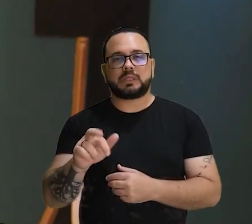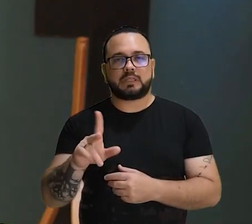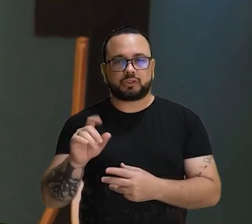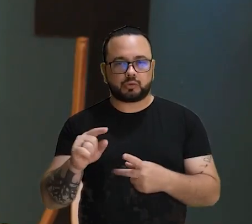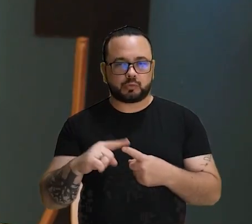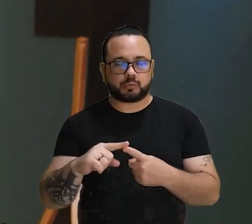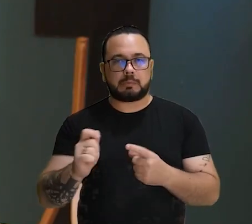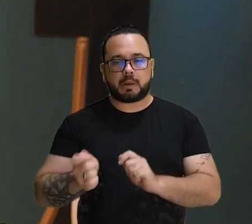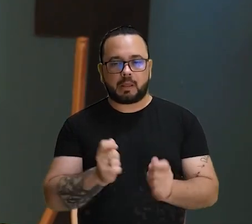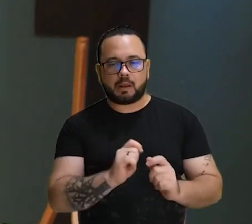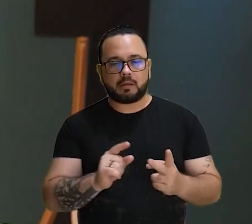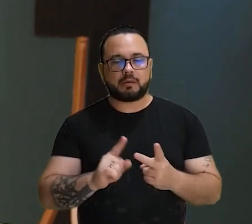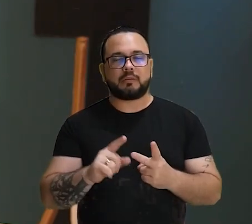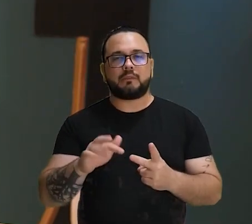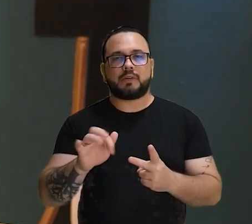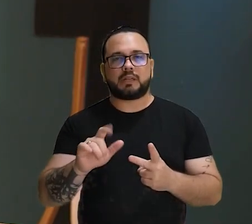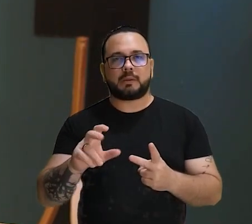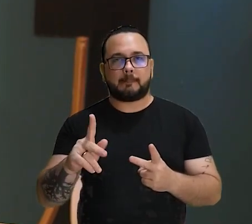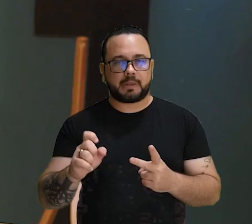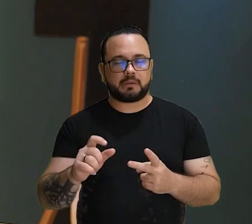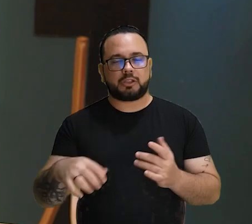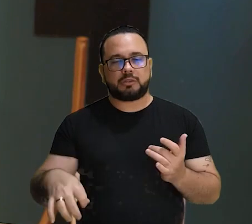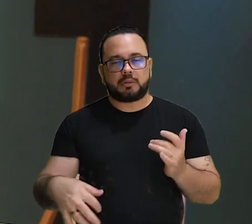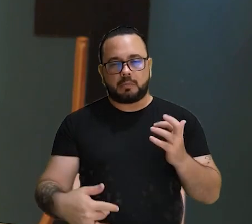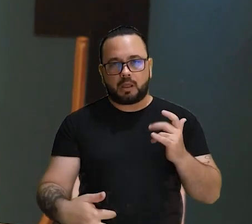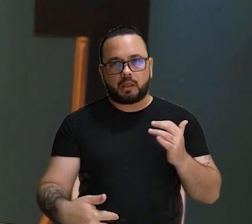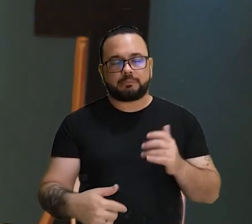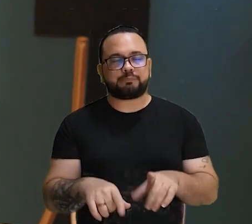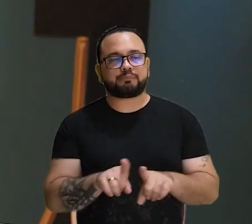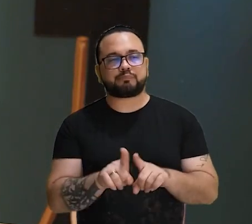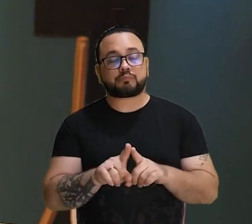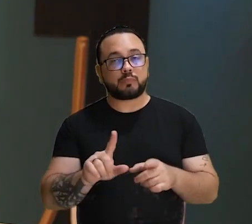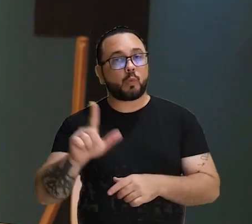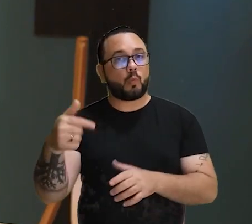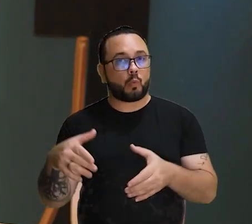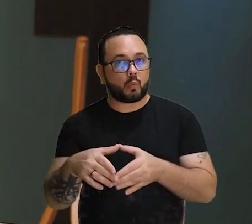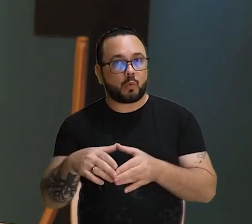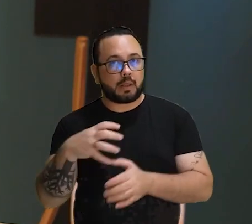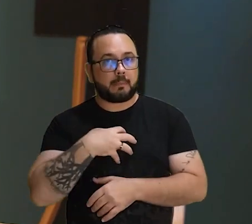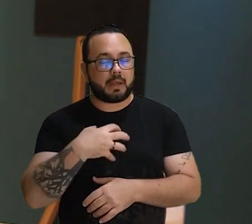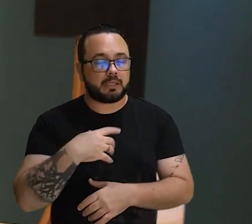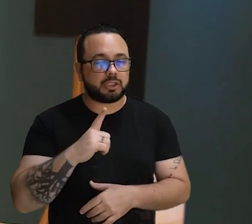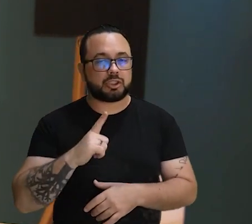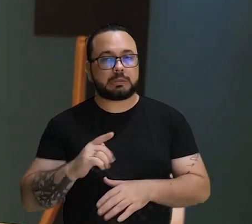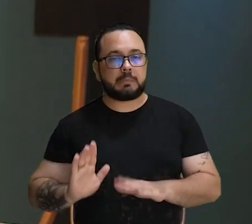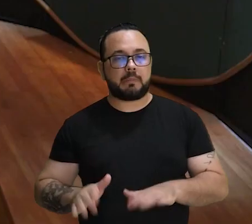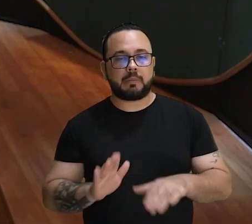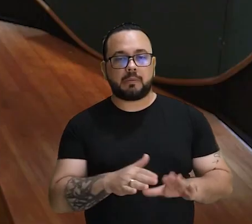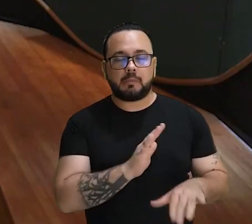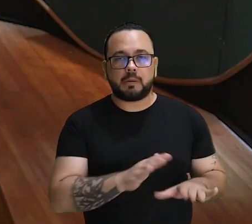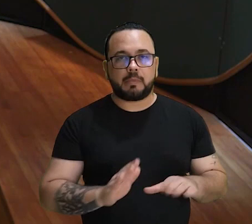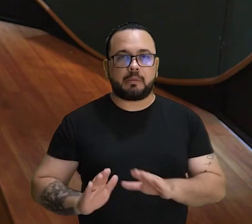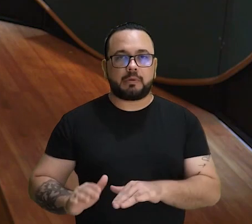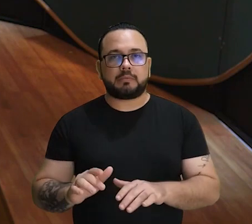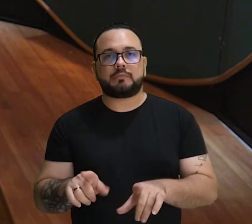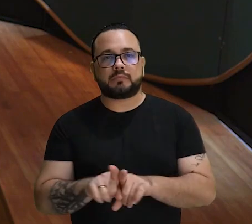na bateria e Felipe Massumi no cello, que aí tinha uma sonoridade. Com outra formação que eu tinha na Bahia, que era percussão, um cara que fazia bandolim,